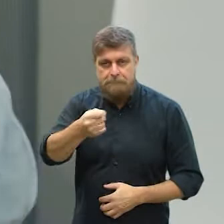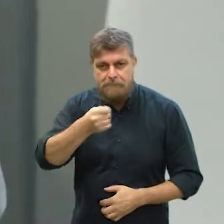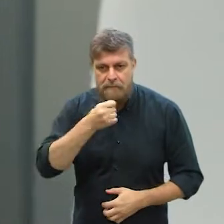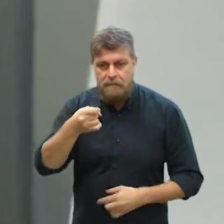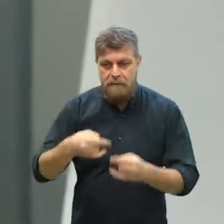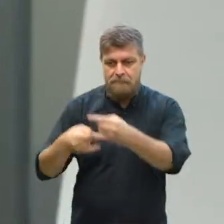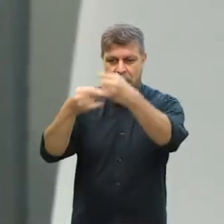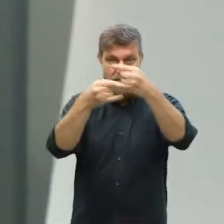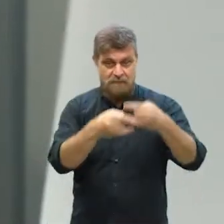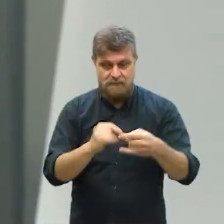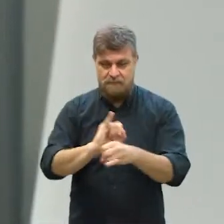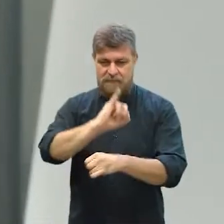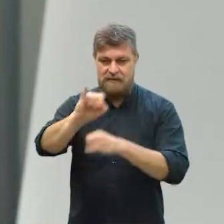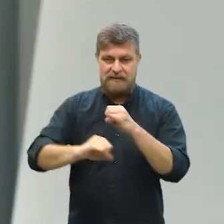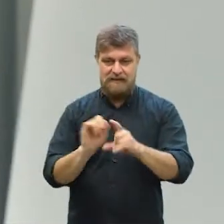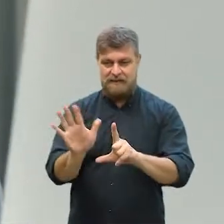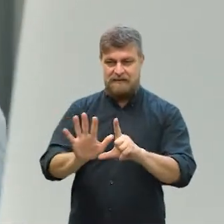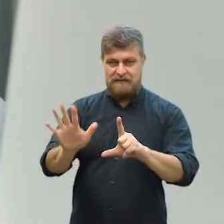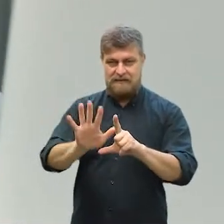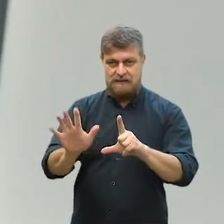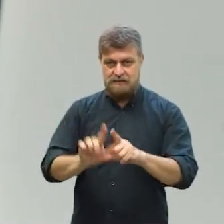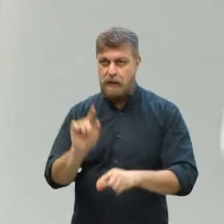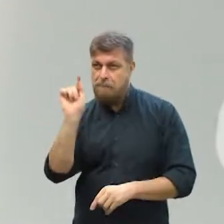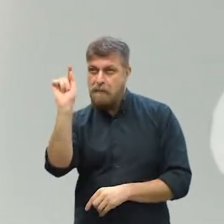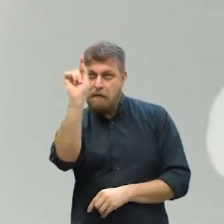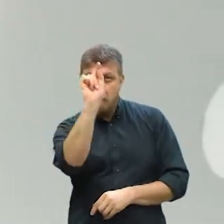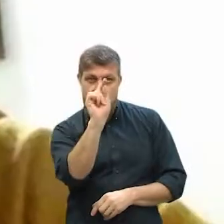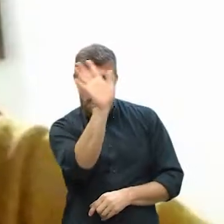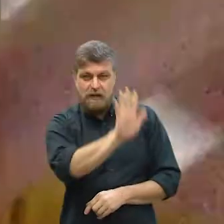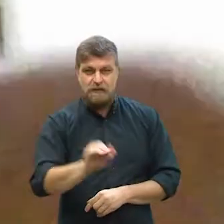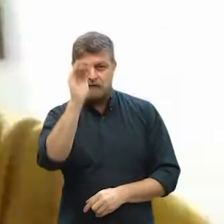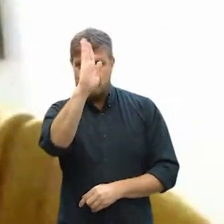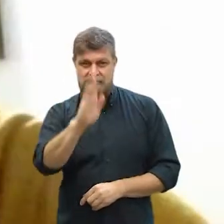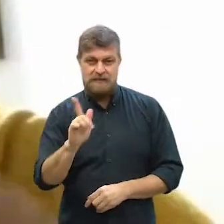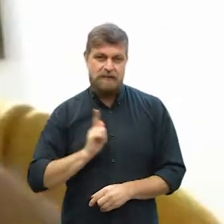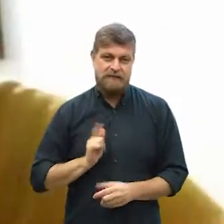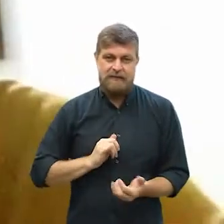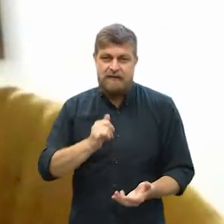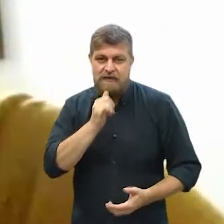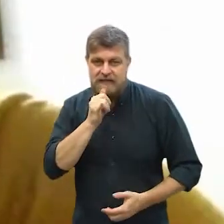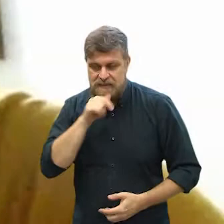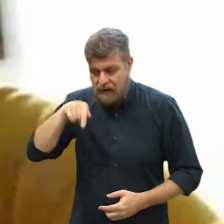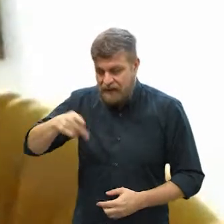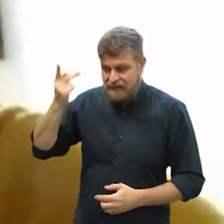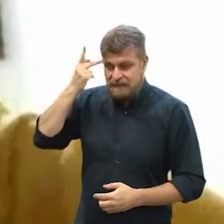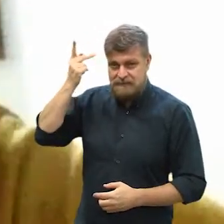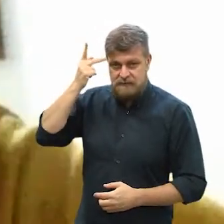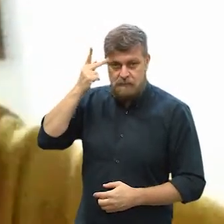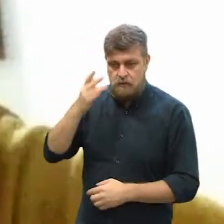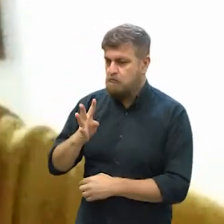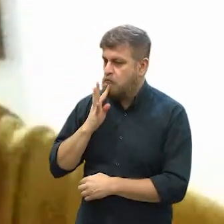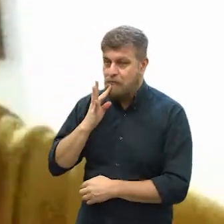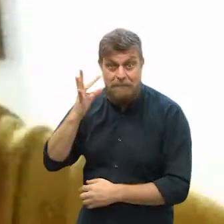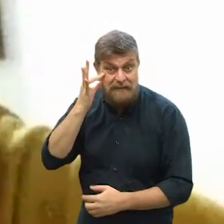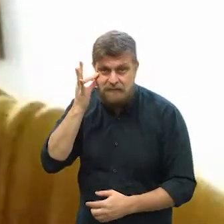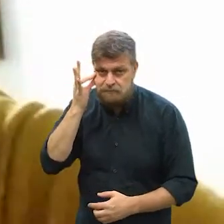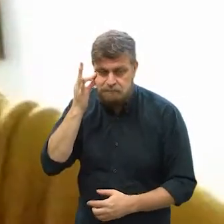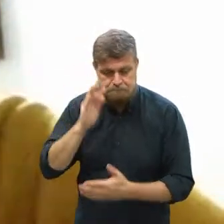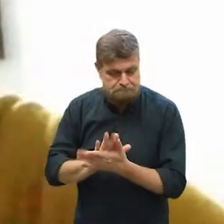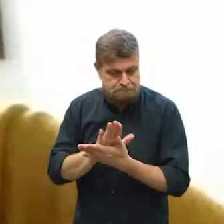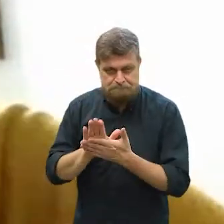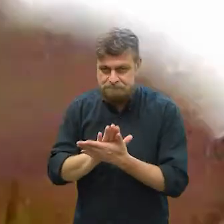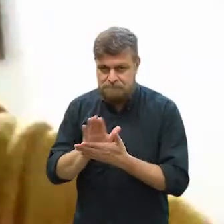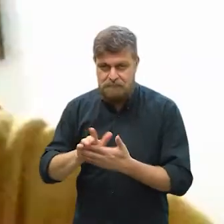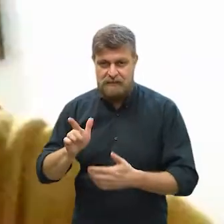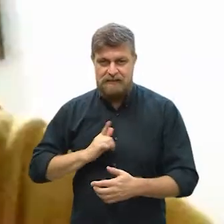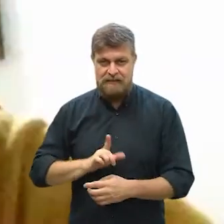tipo, digitais, e hoje a gente está espalhado em vários lugares do Brasil. Então, eu tenho pessoas trabalhando comigo aqui que são em São Paulo, que eu ainda não conheci pessoalmente, né?